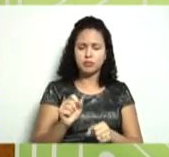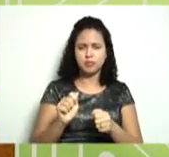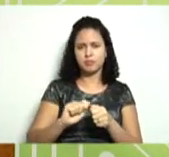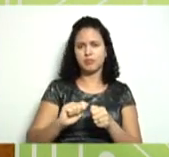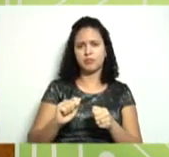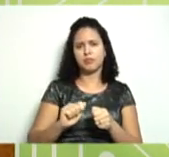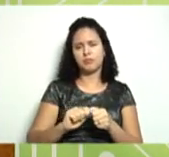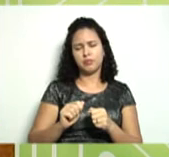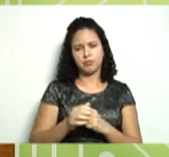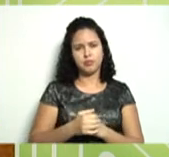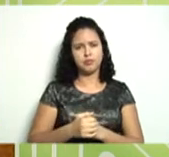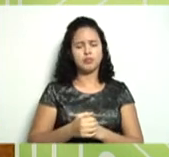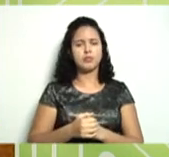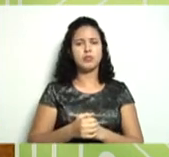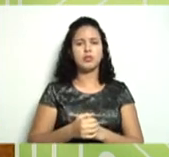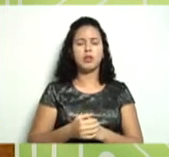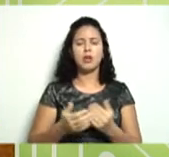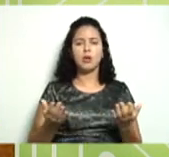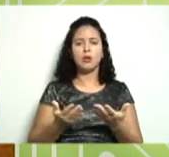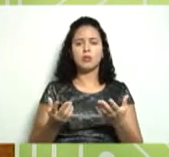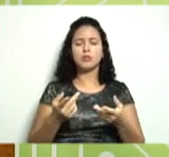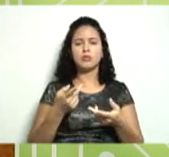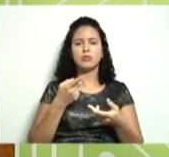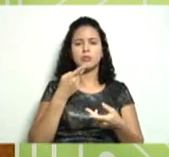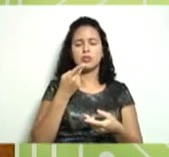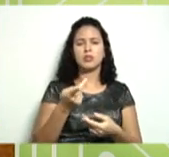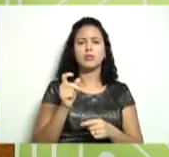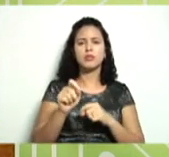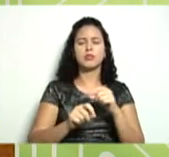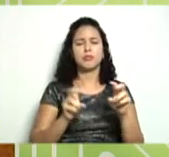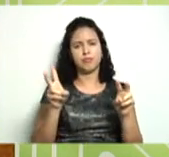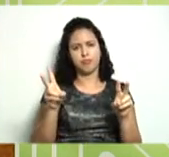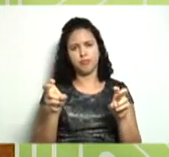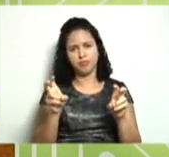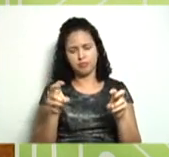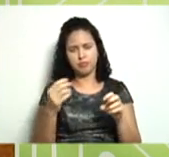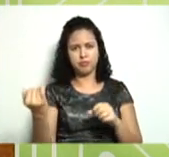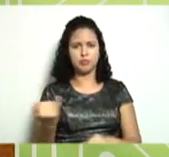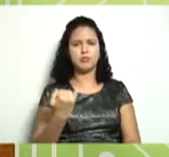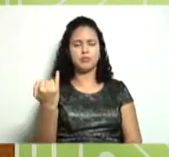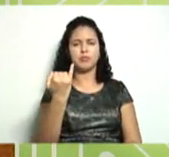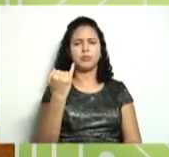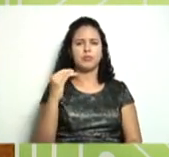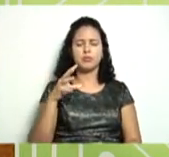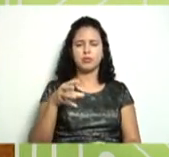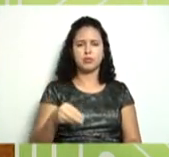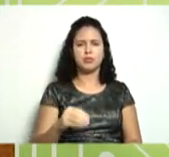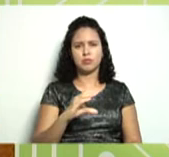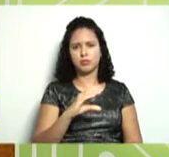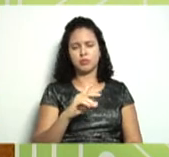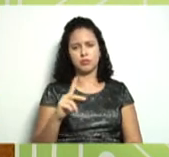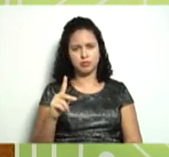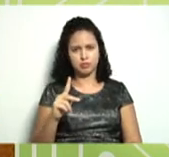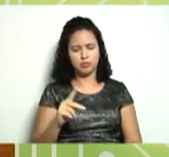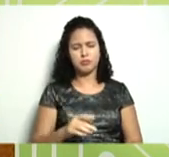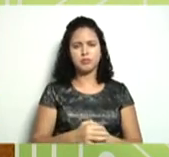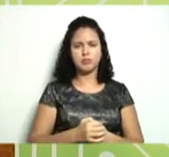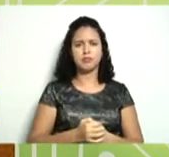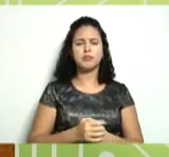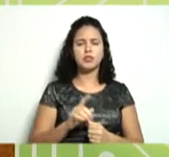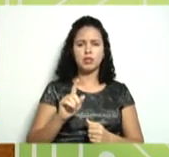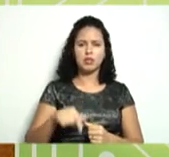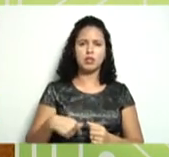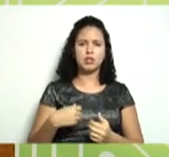E para isso, nós hoje vamos falar de um assunto muito importante para todas as cooperativas, que é o